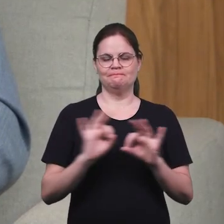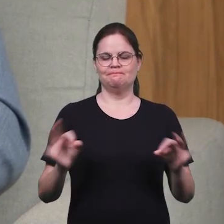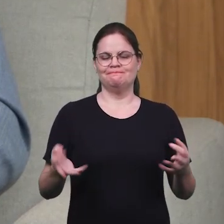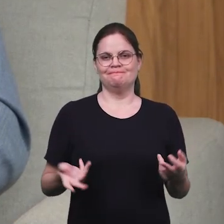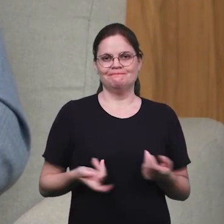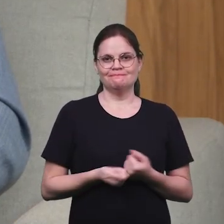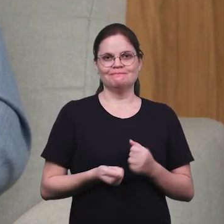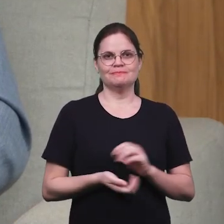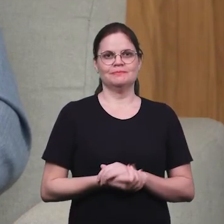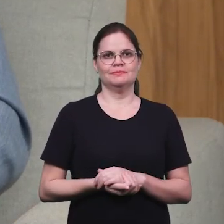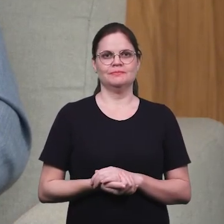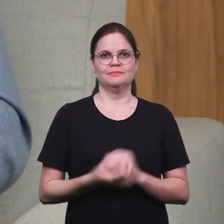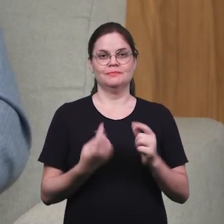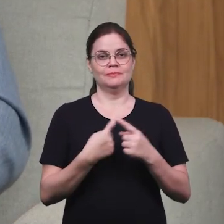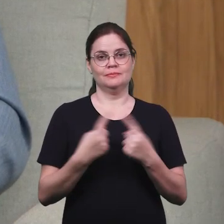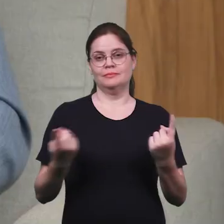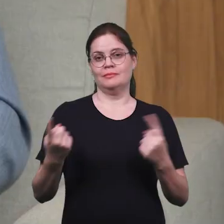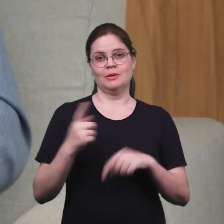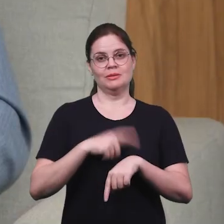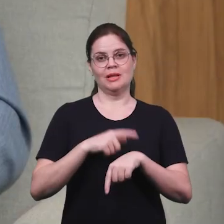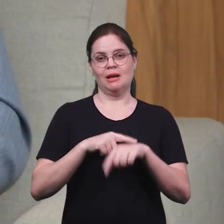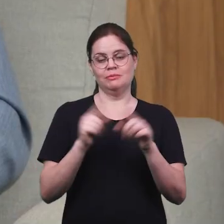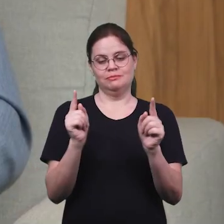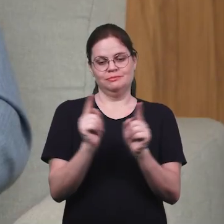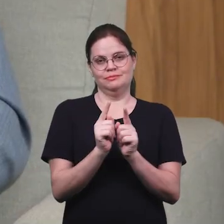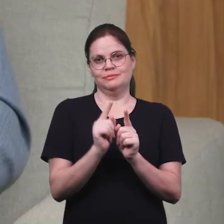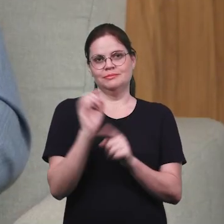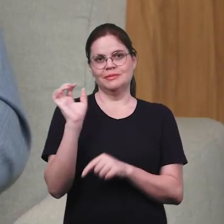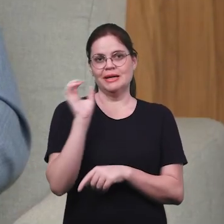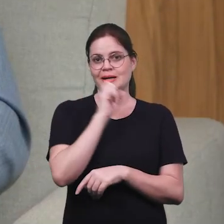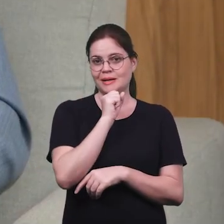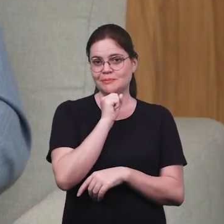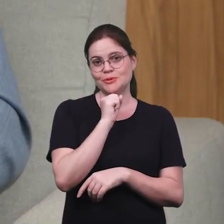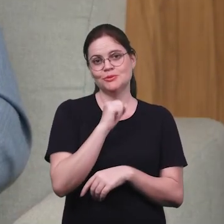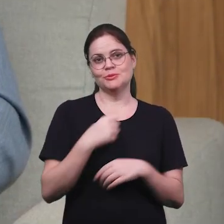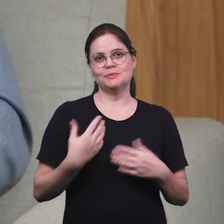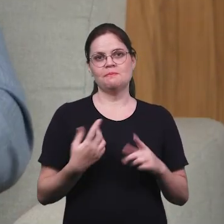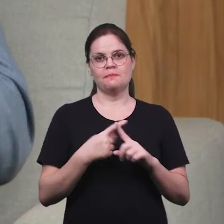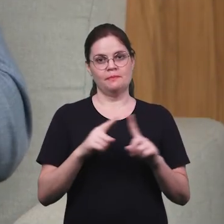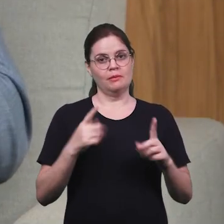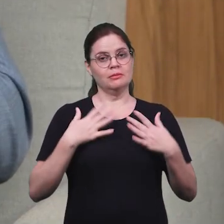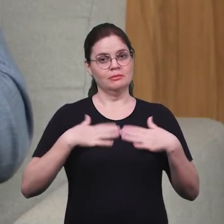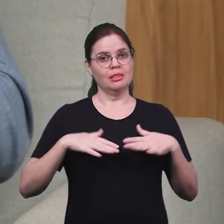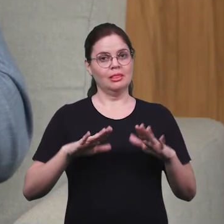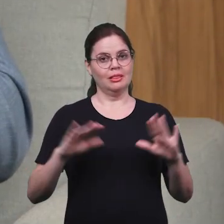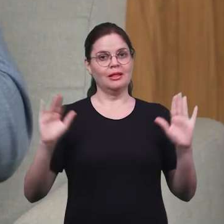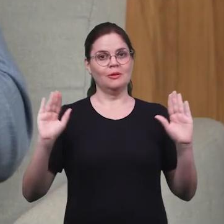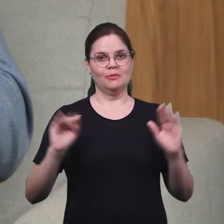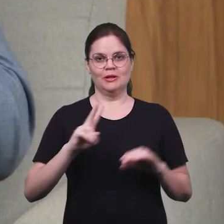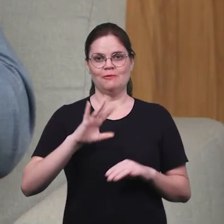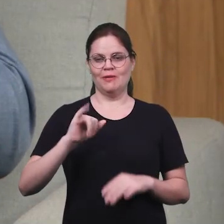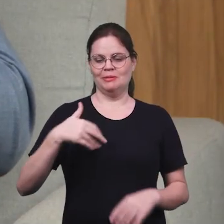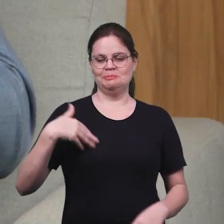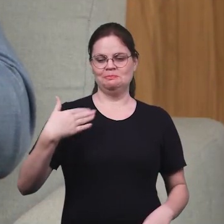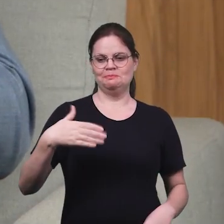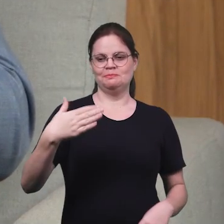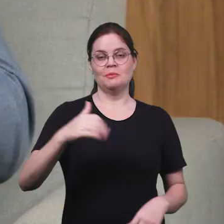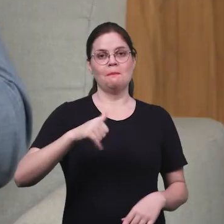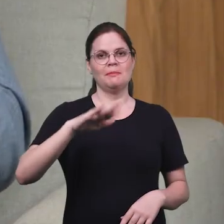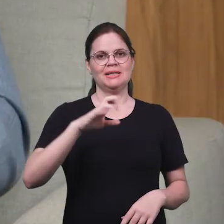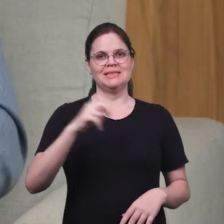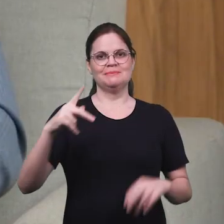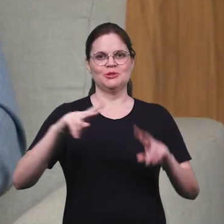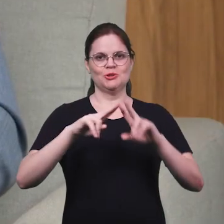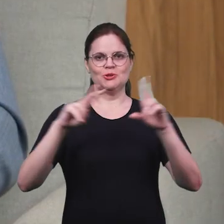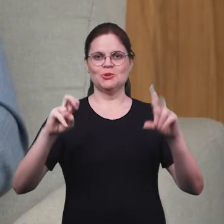sobre a oração, mas o nosso tempo é curto, nosso tempo é limitado, mas fique tranquilo, nós vamos ter mais episódios para